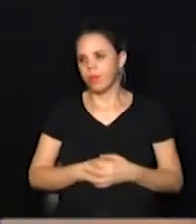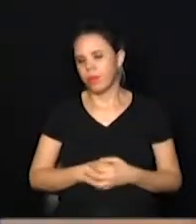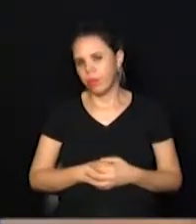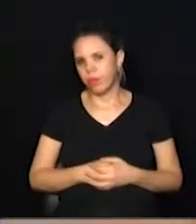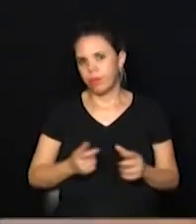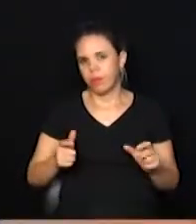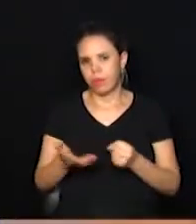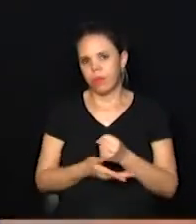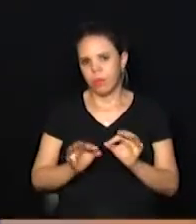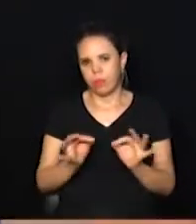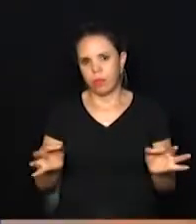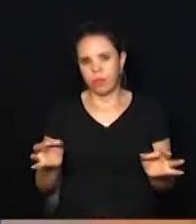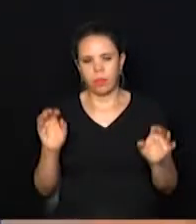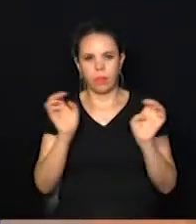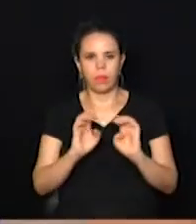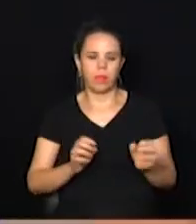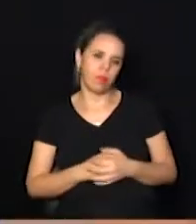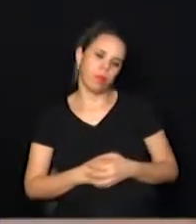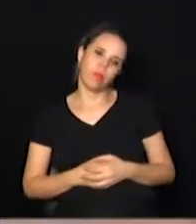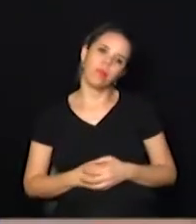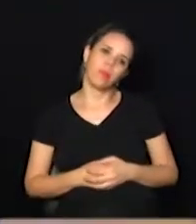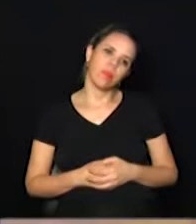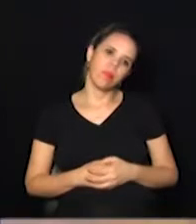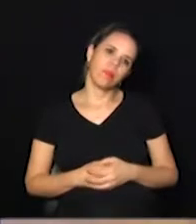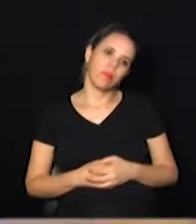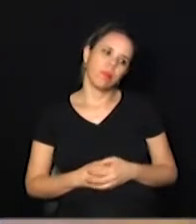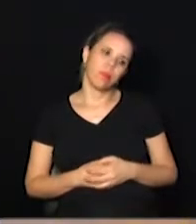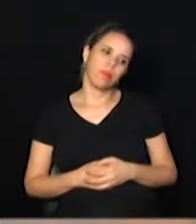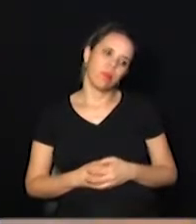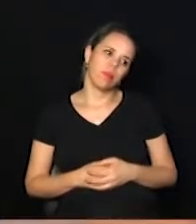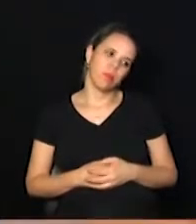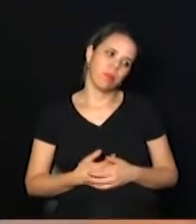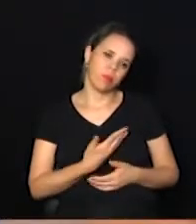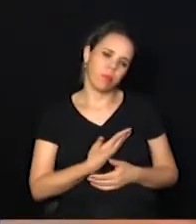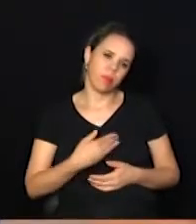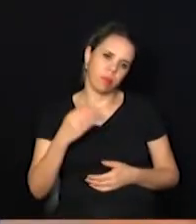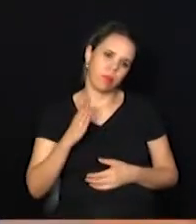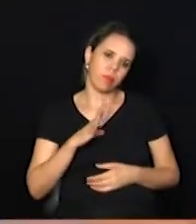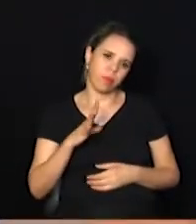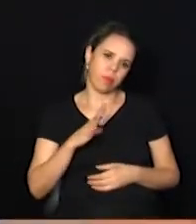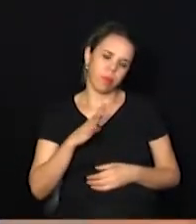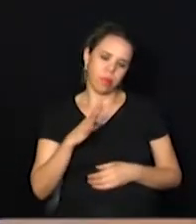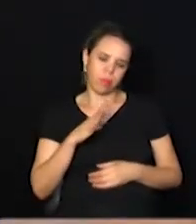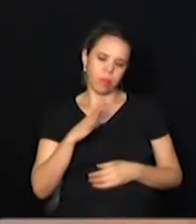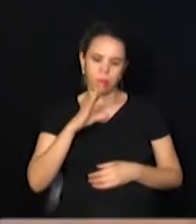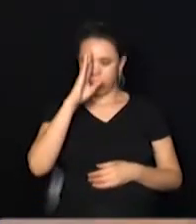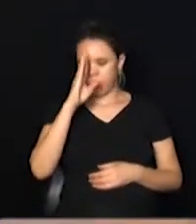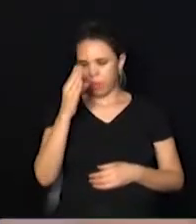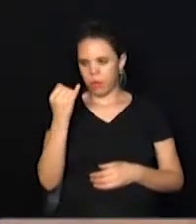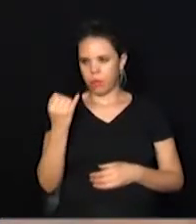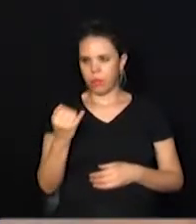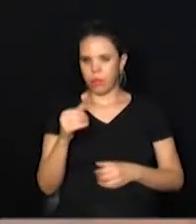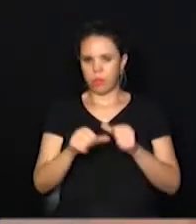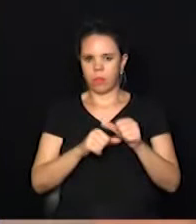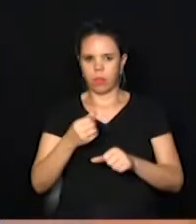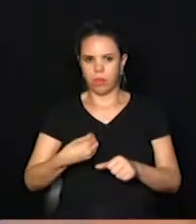menor na estrutura do Estado brasileiro, a cidade é fundamental para mudar a vida